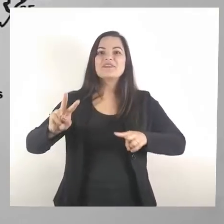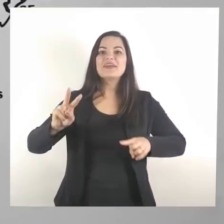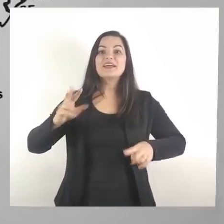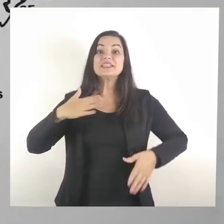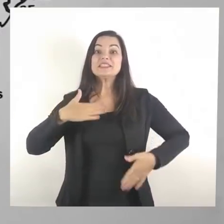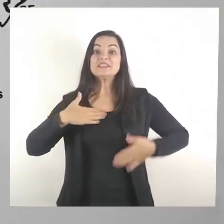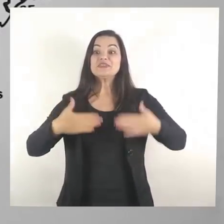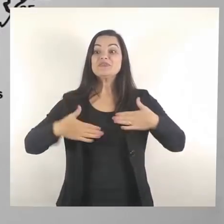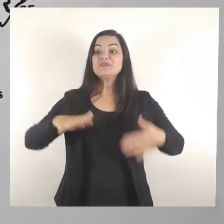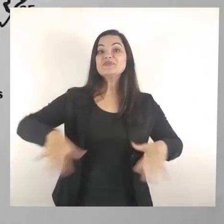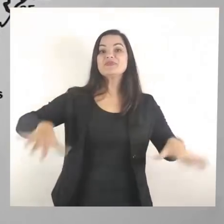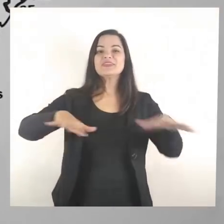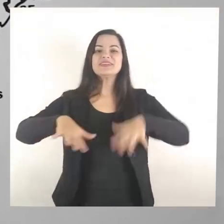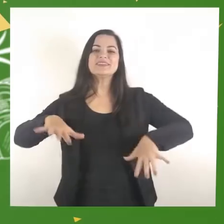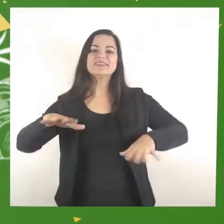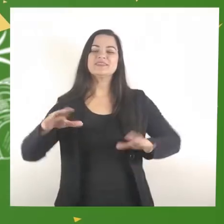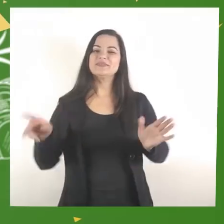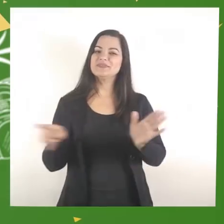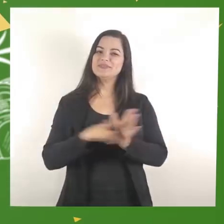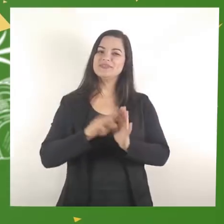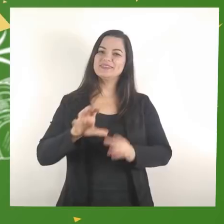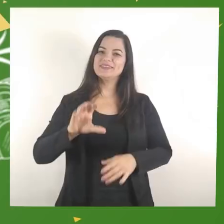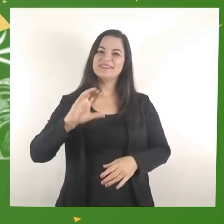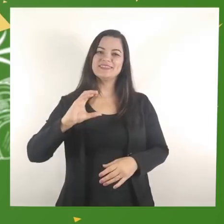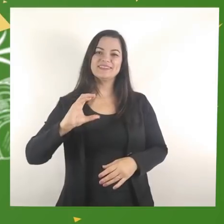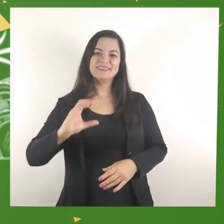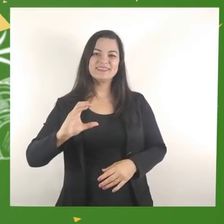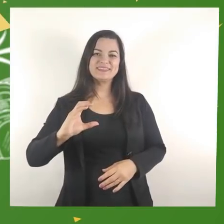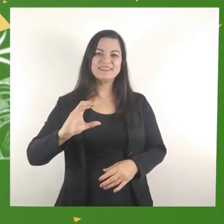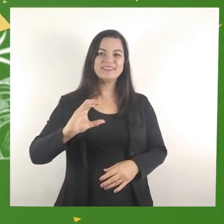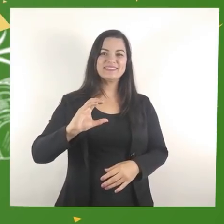físicos da região centro-oeste.